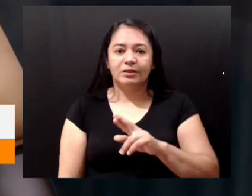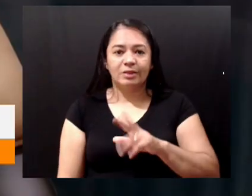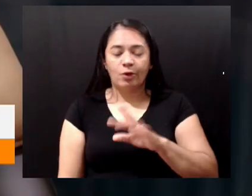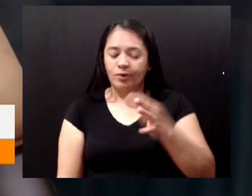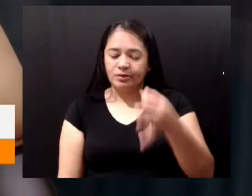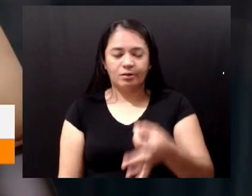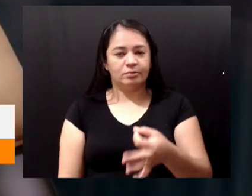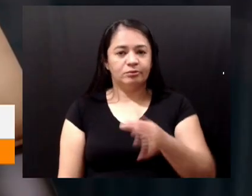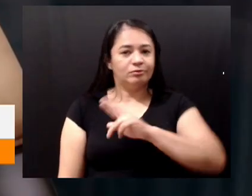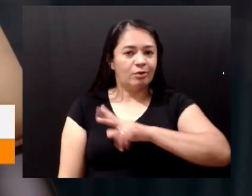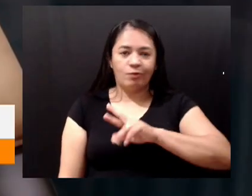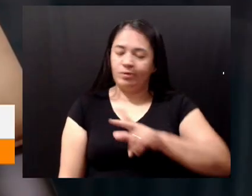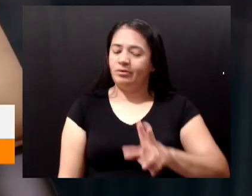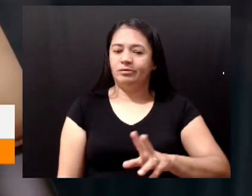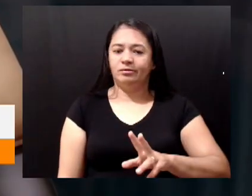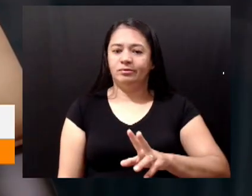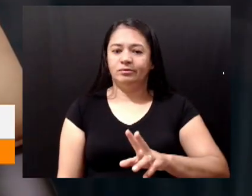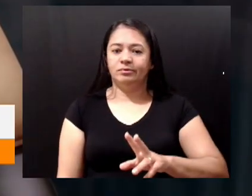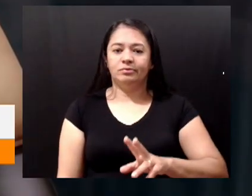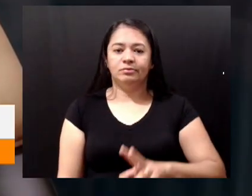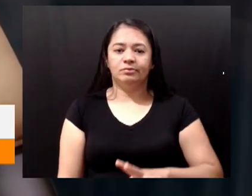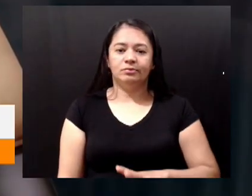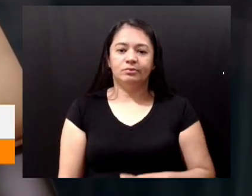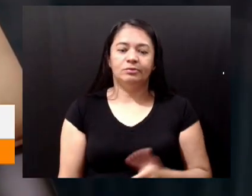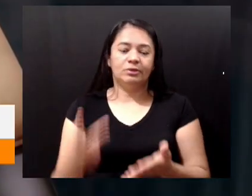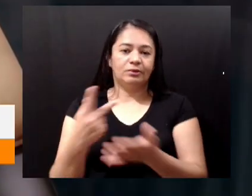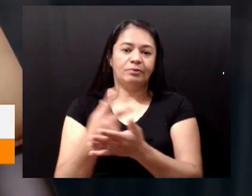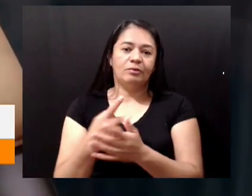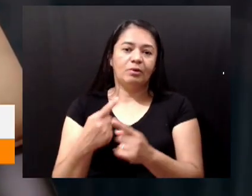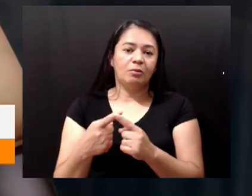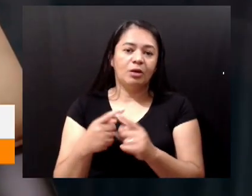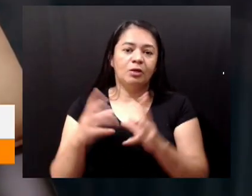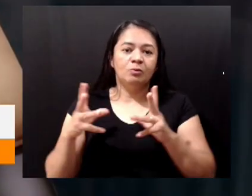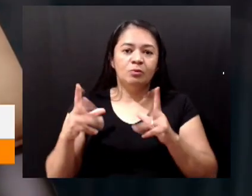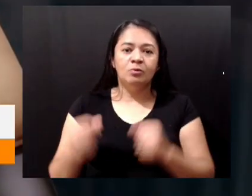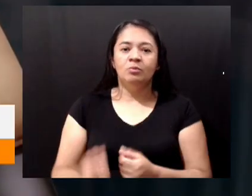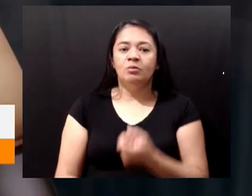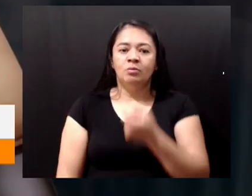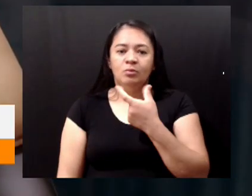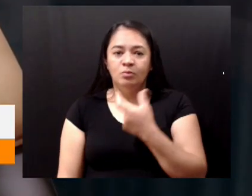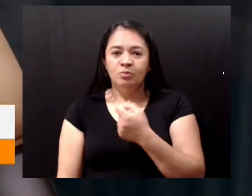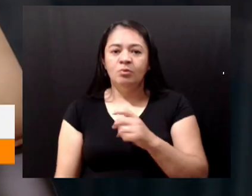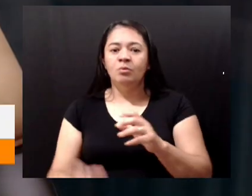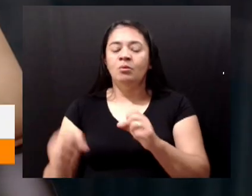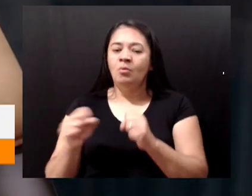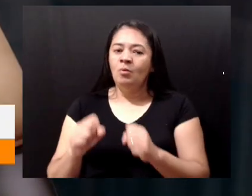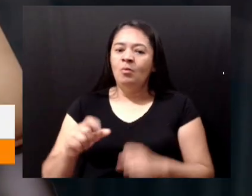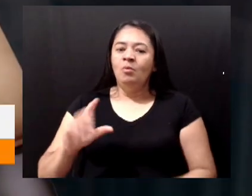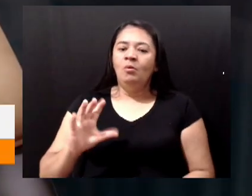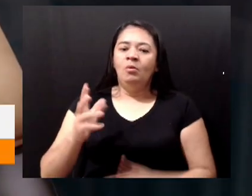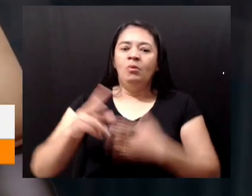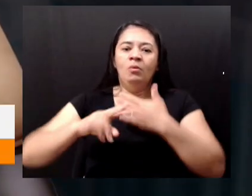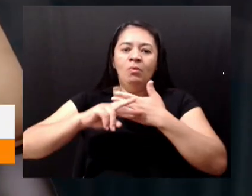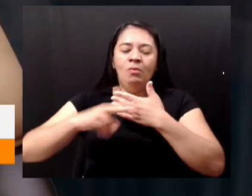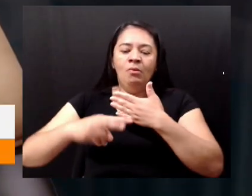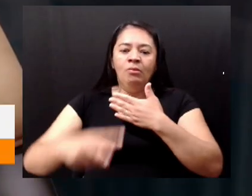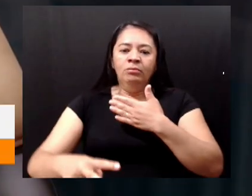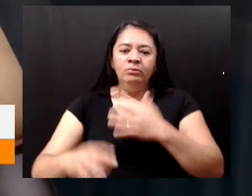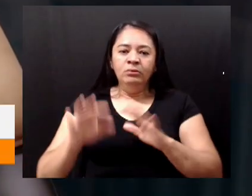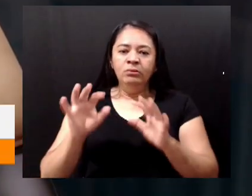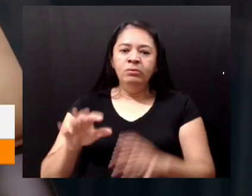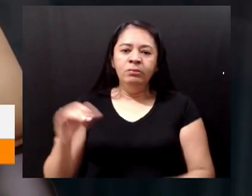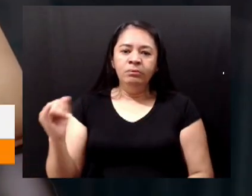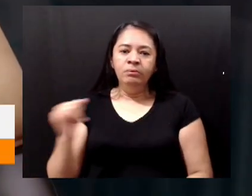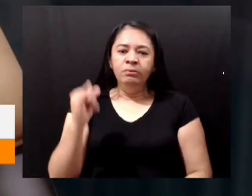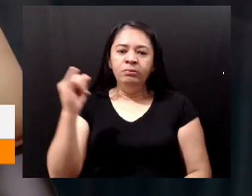né, porque toda medicação pode ter efeito colateral, né, esse é um ponto muito importante, né, por